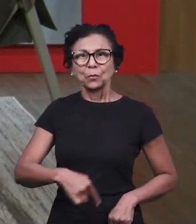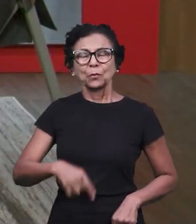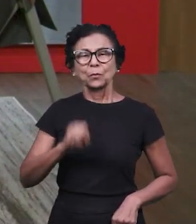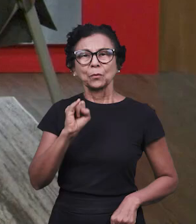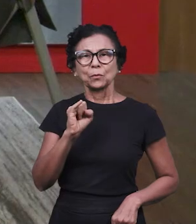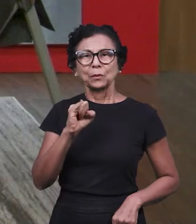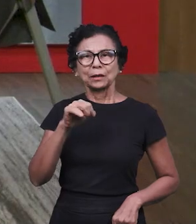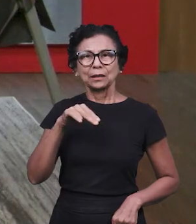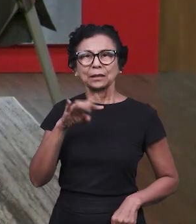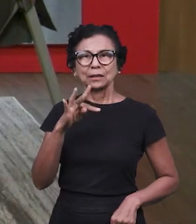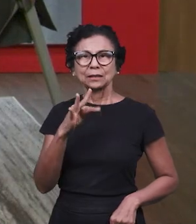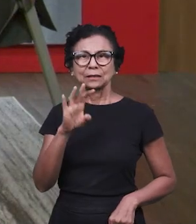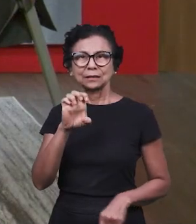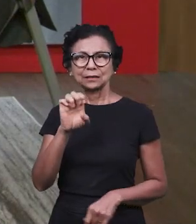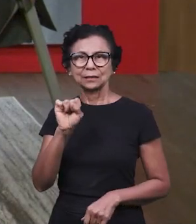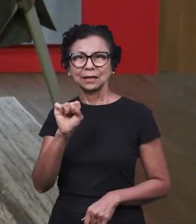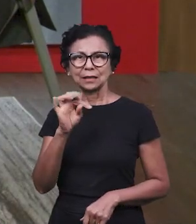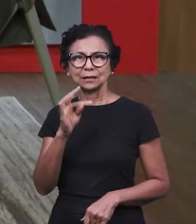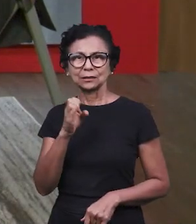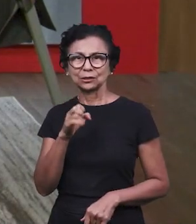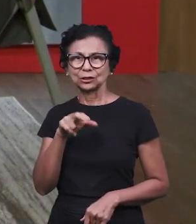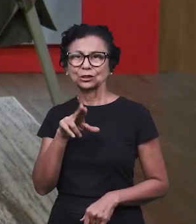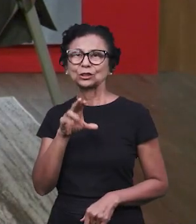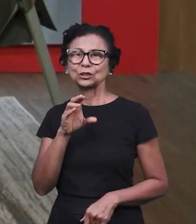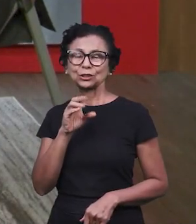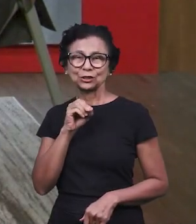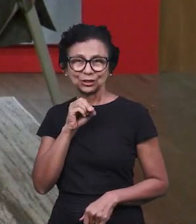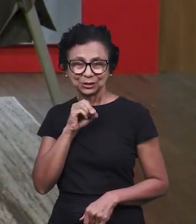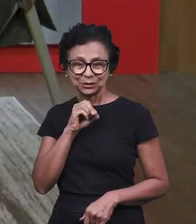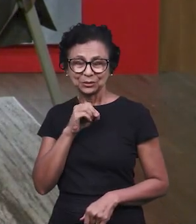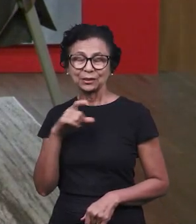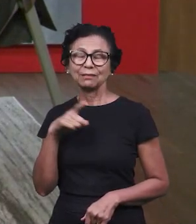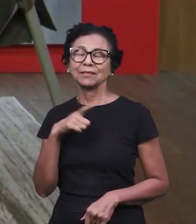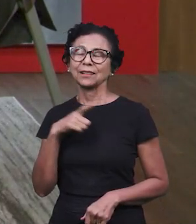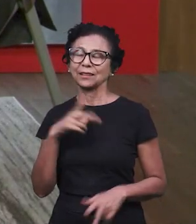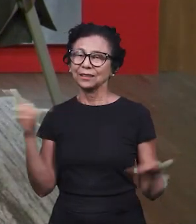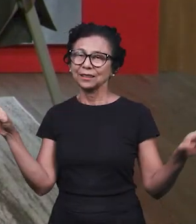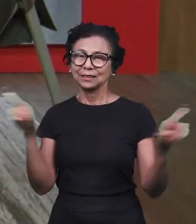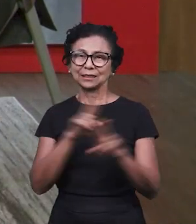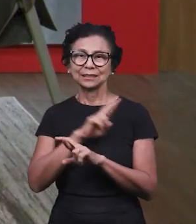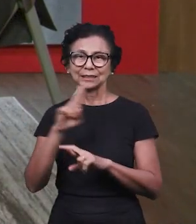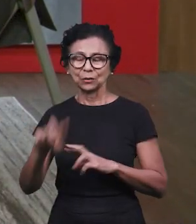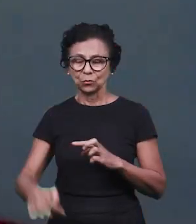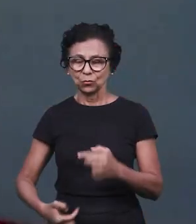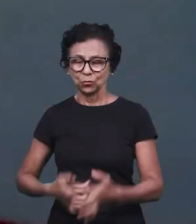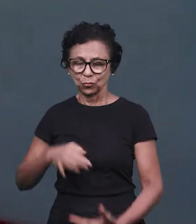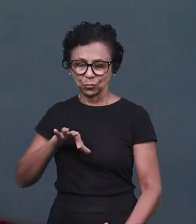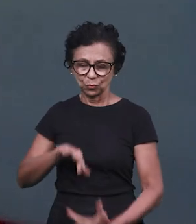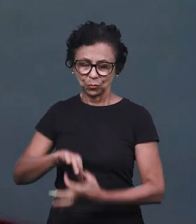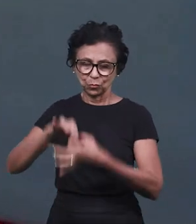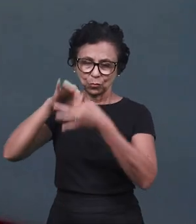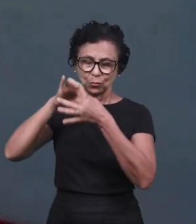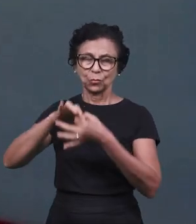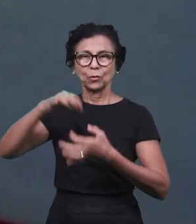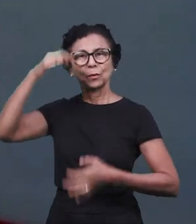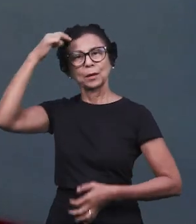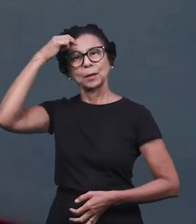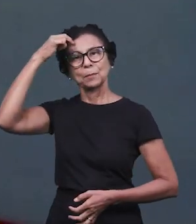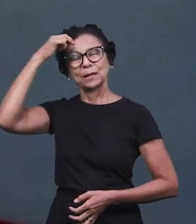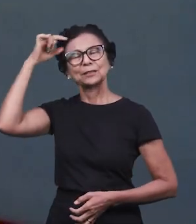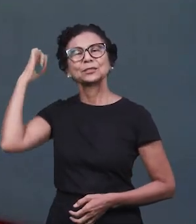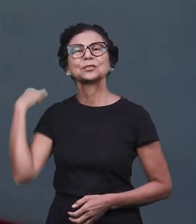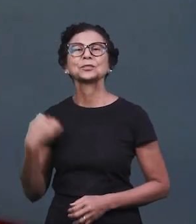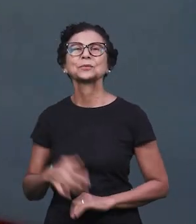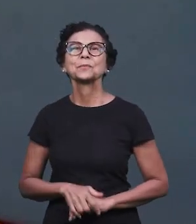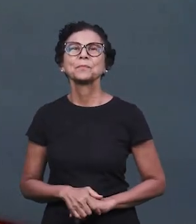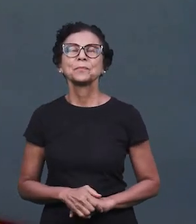minha estabilidade mental. Sim. Isso é importante as pessoas saberem, né? Demais. Então, dos próximos 10 anos, nós vamos ainda ter